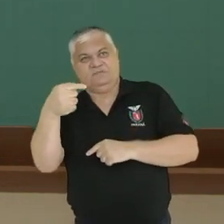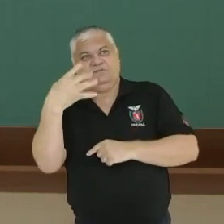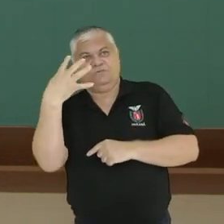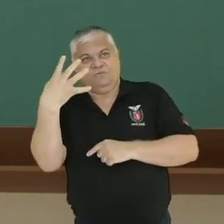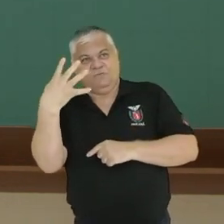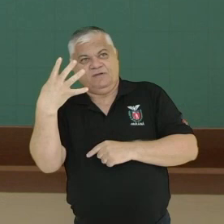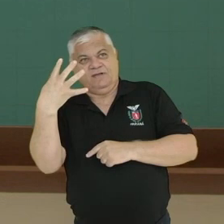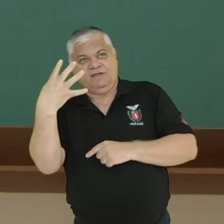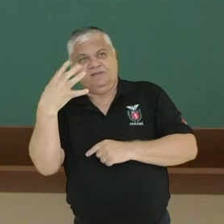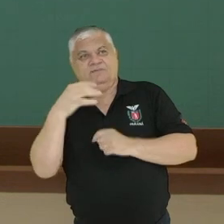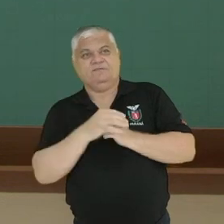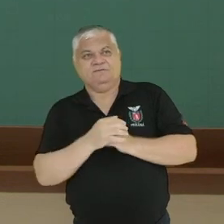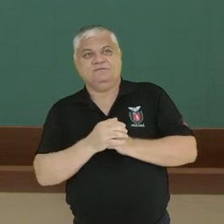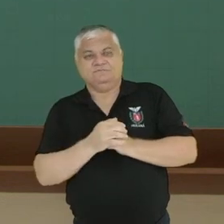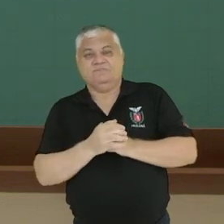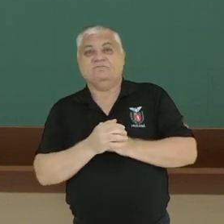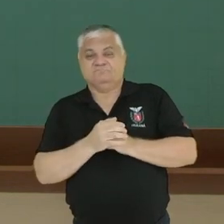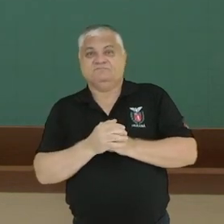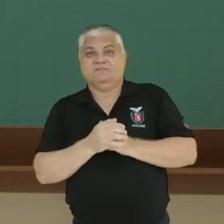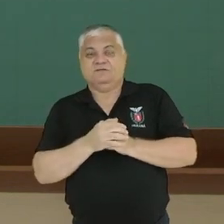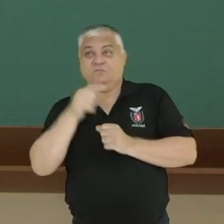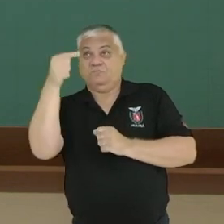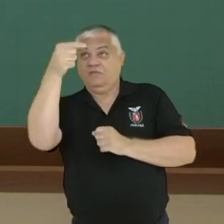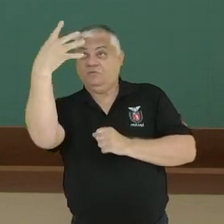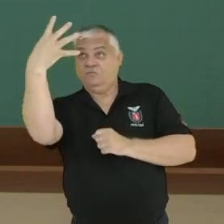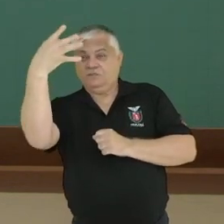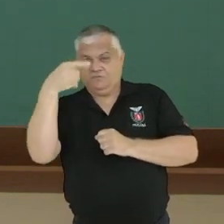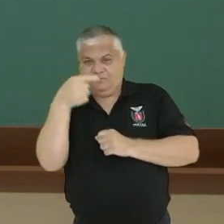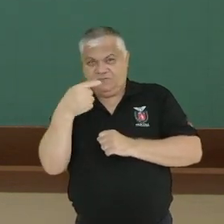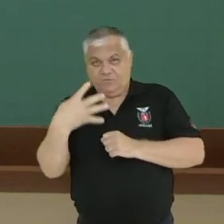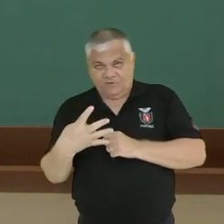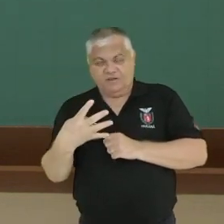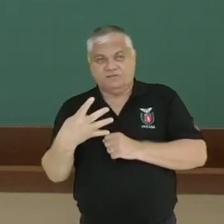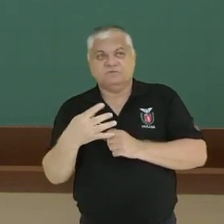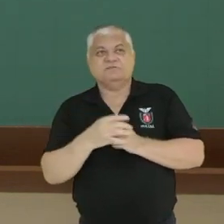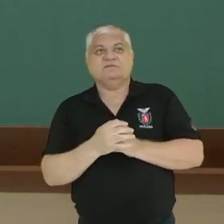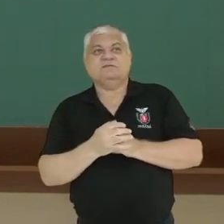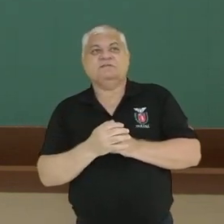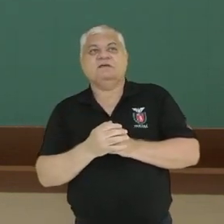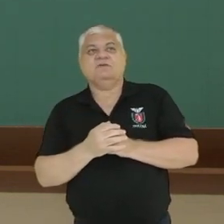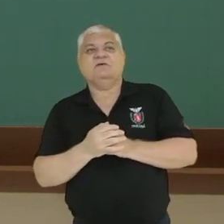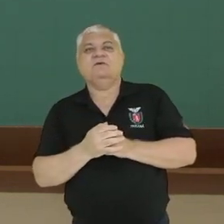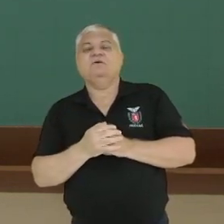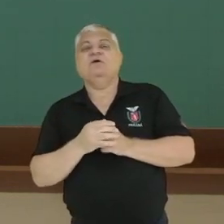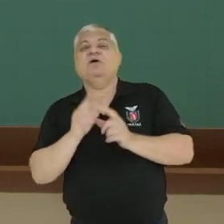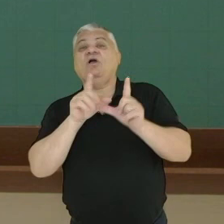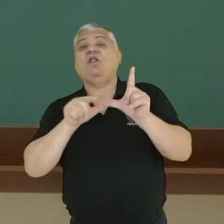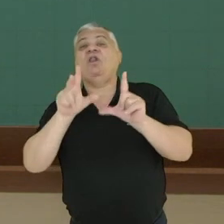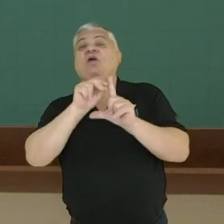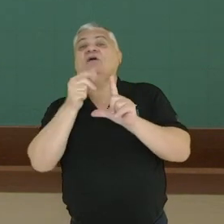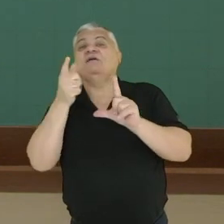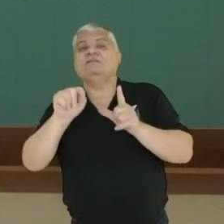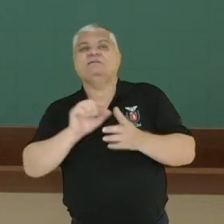esse 4 que estava no expoente, já mandei para cá multiplicando, o log de